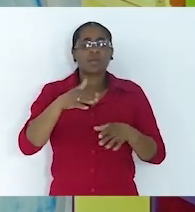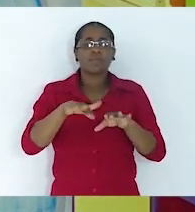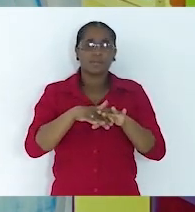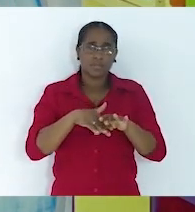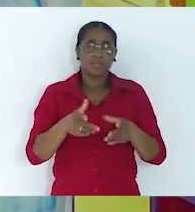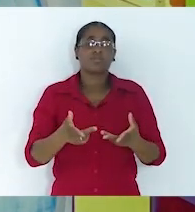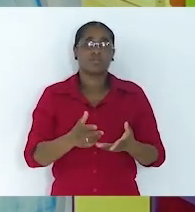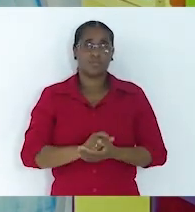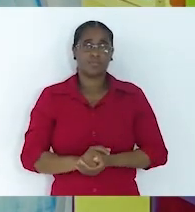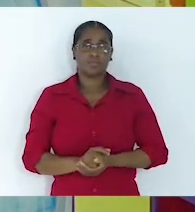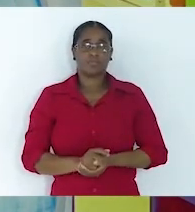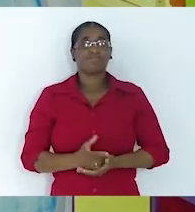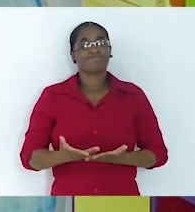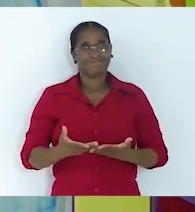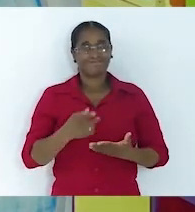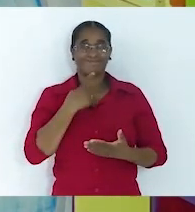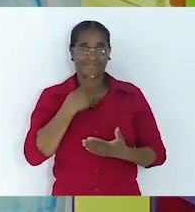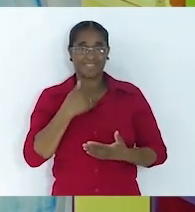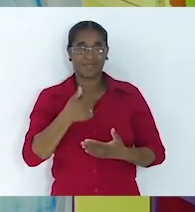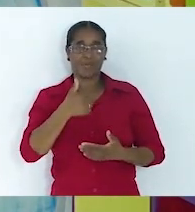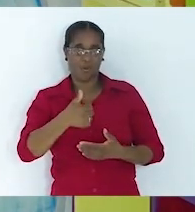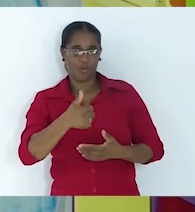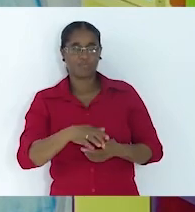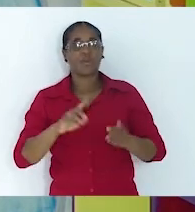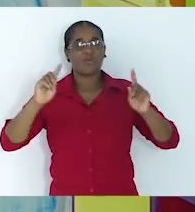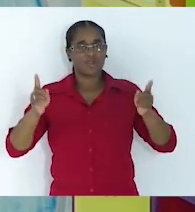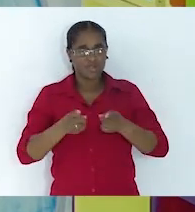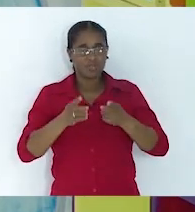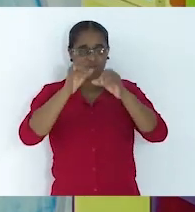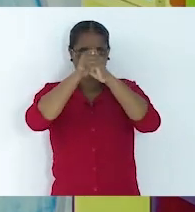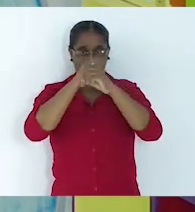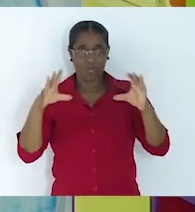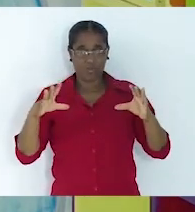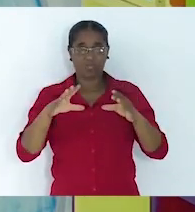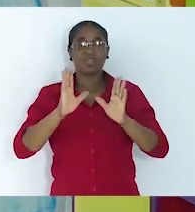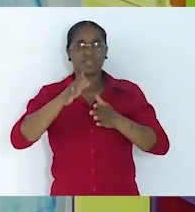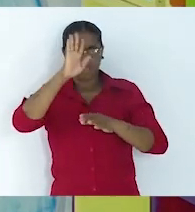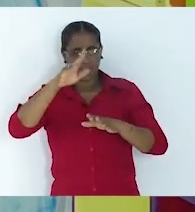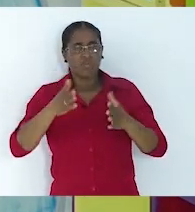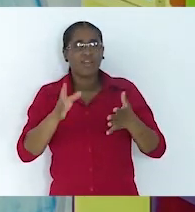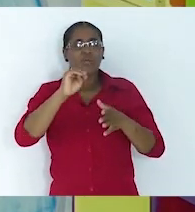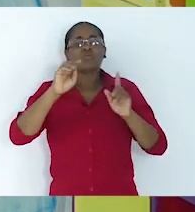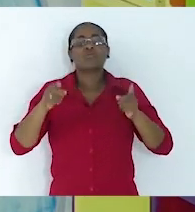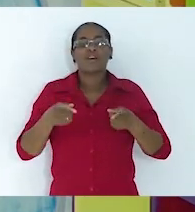participação, ok? Está bem, boa. Resumindo e concluindo, já sabes dizer qual é que é o